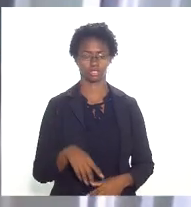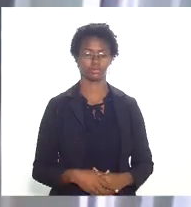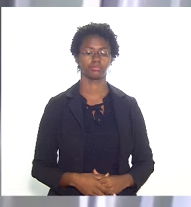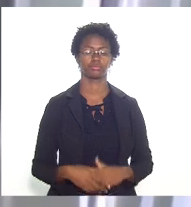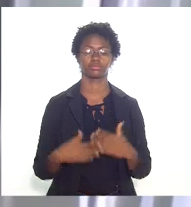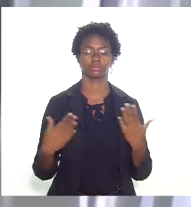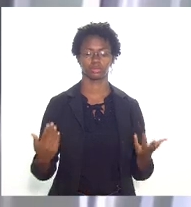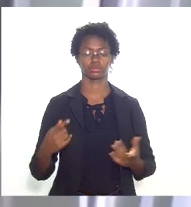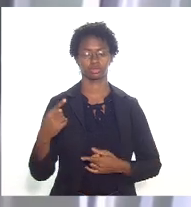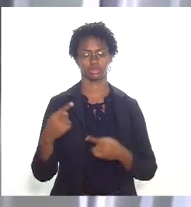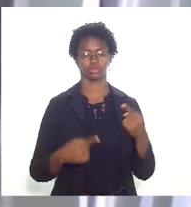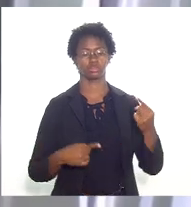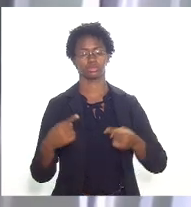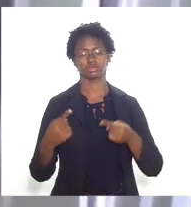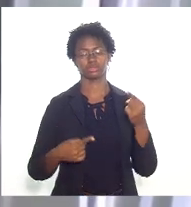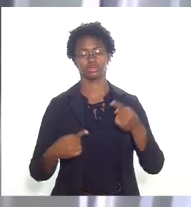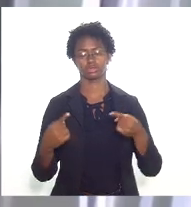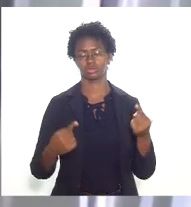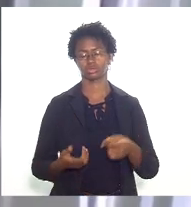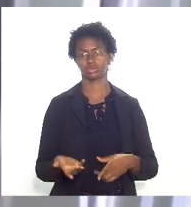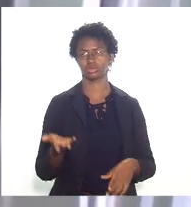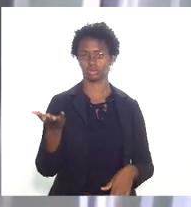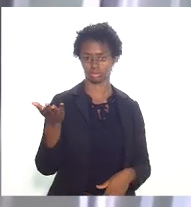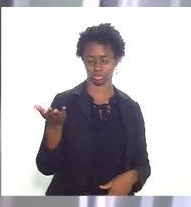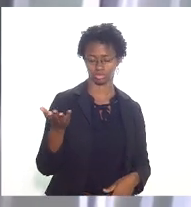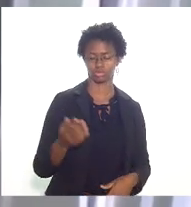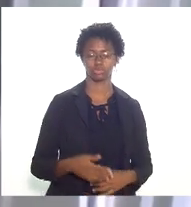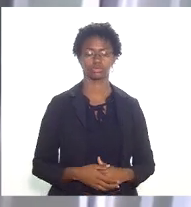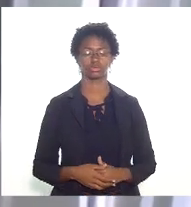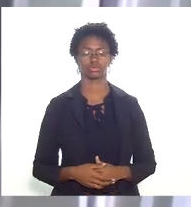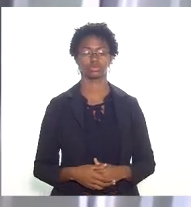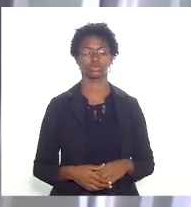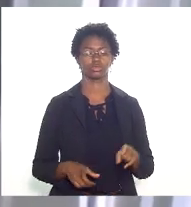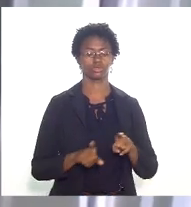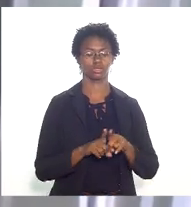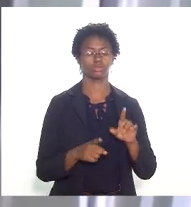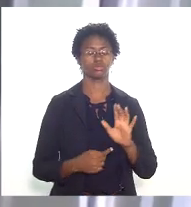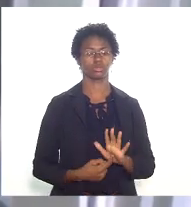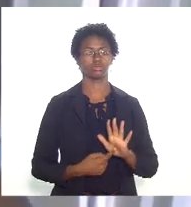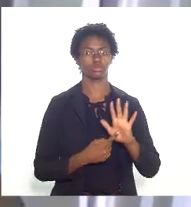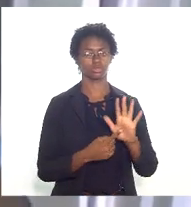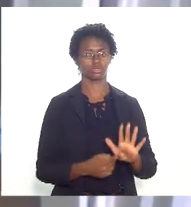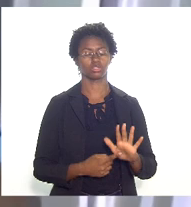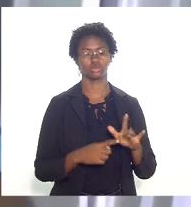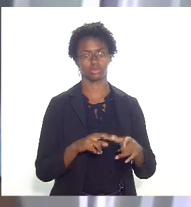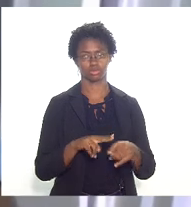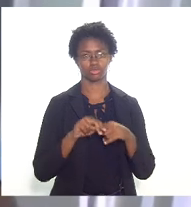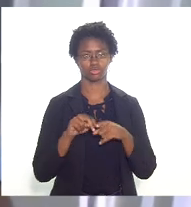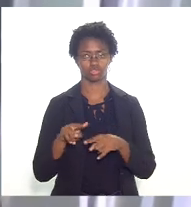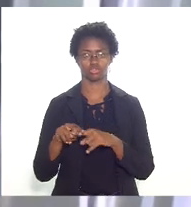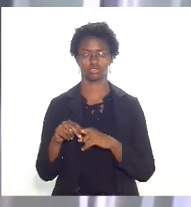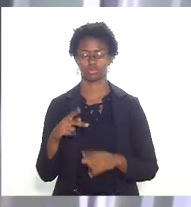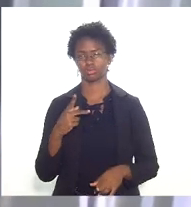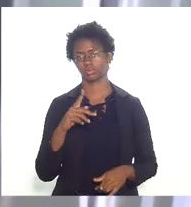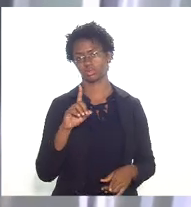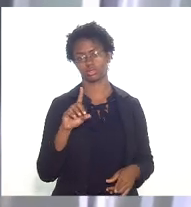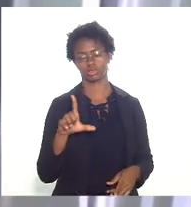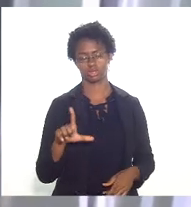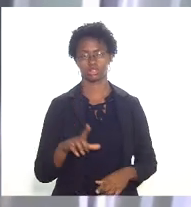o tatu a discussão de vossa excelência conta a exposição de motivos do seu pdl